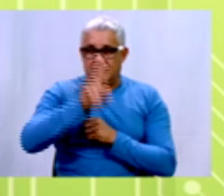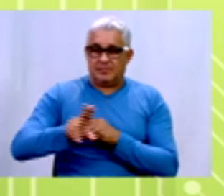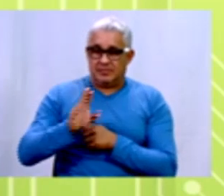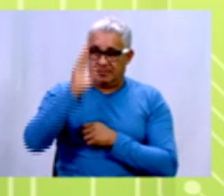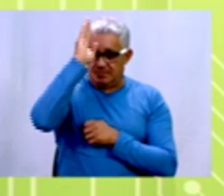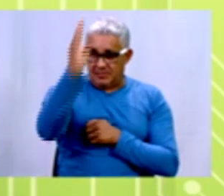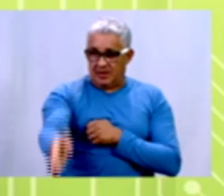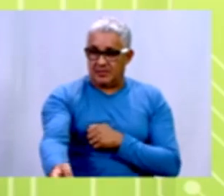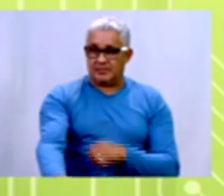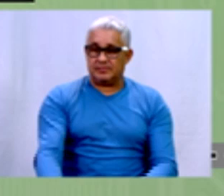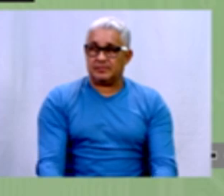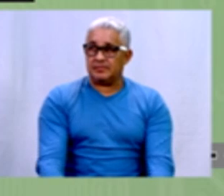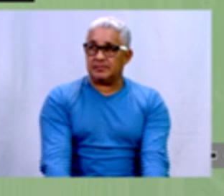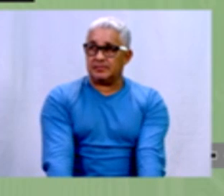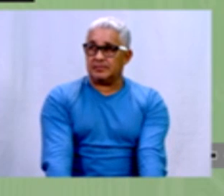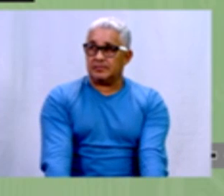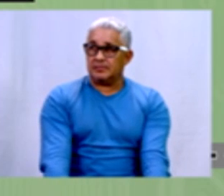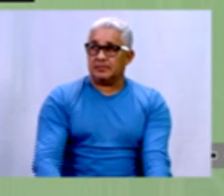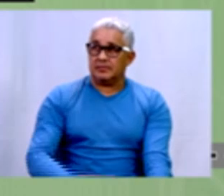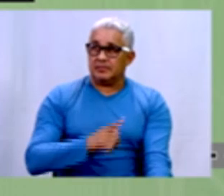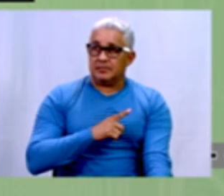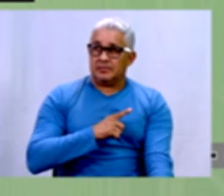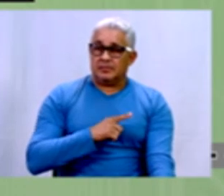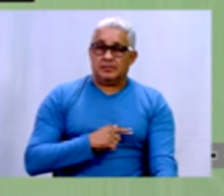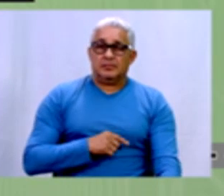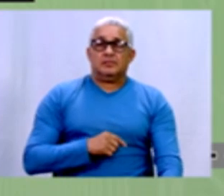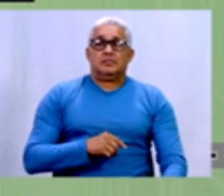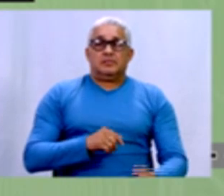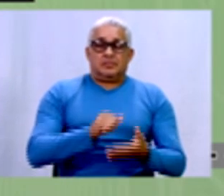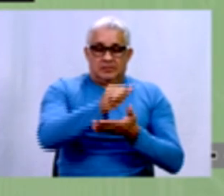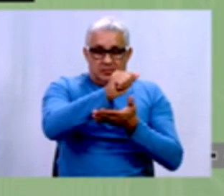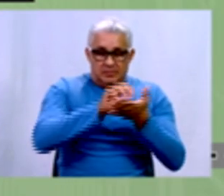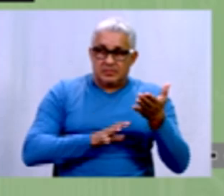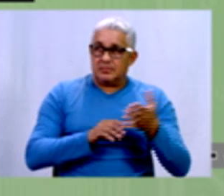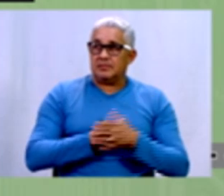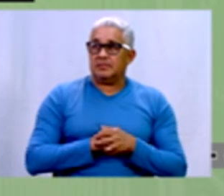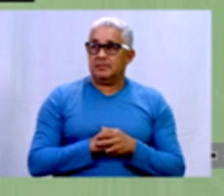diretamente. E aí temos aí as tarefas do Sprint